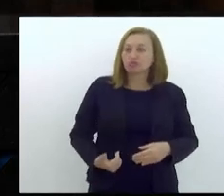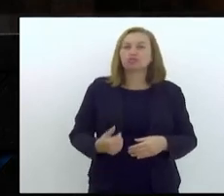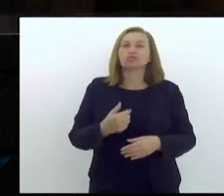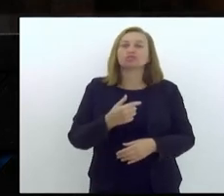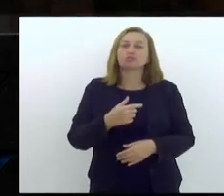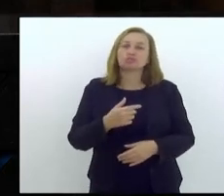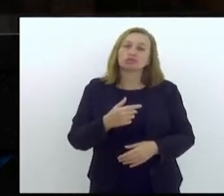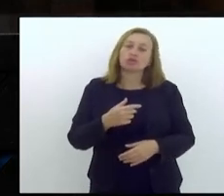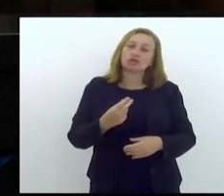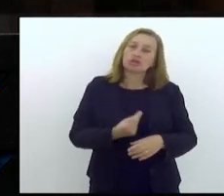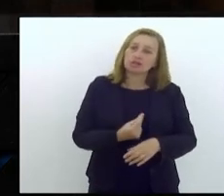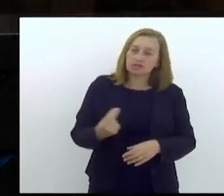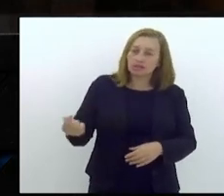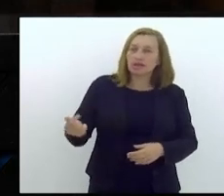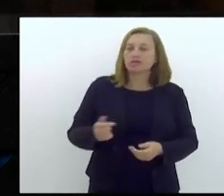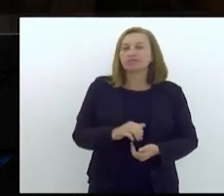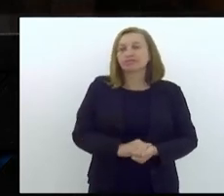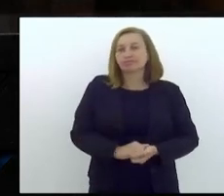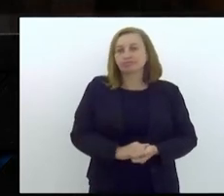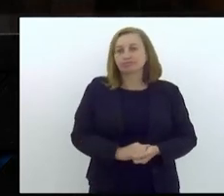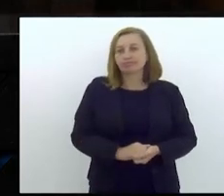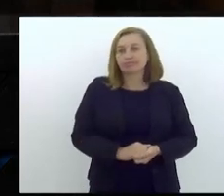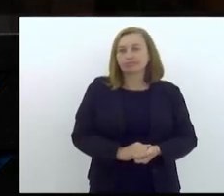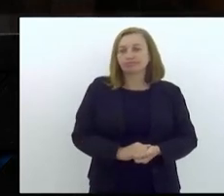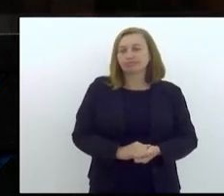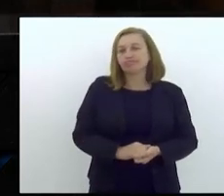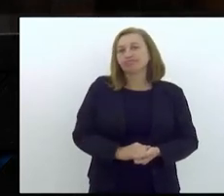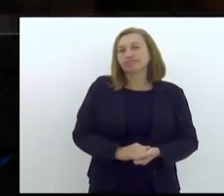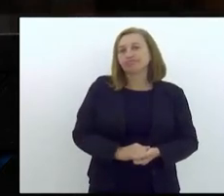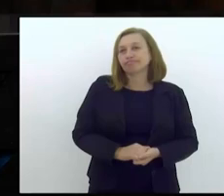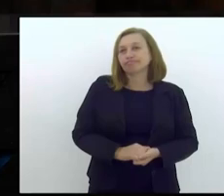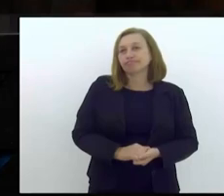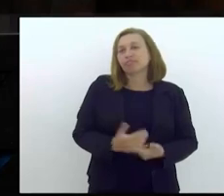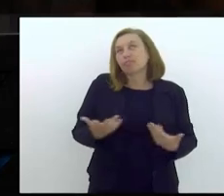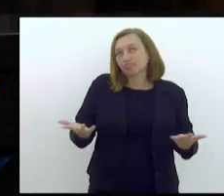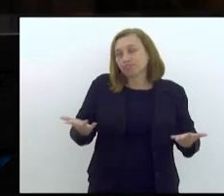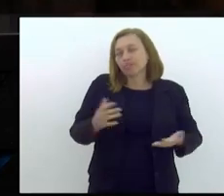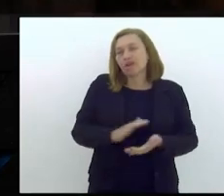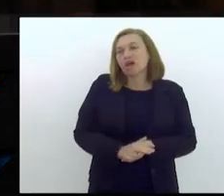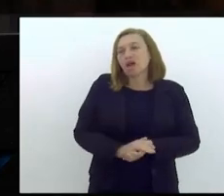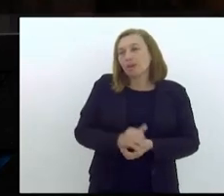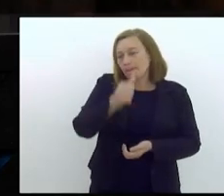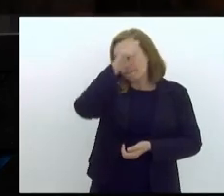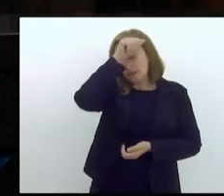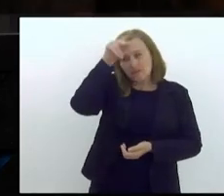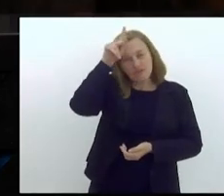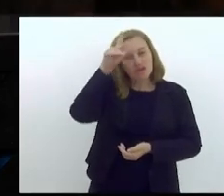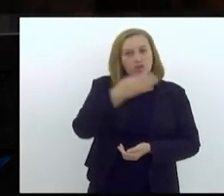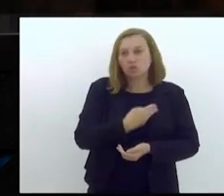diante desses fatos claro que prefeitos governadores